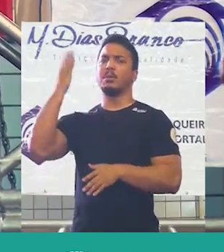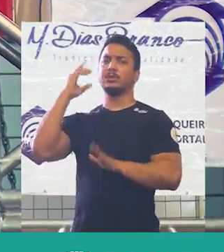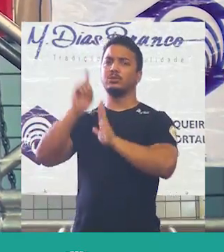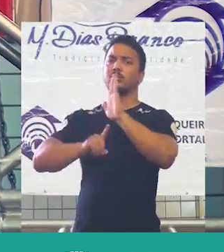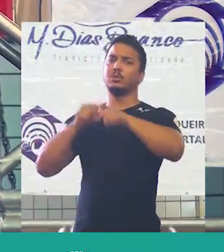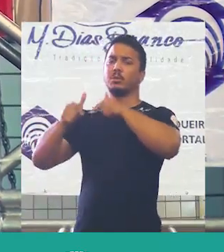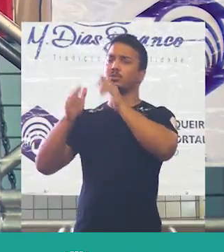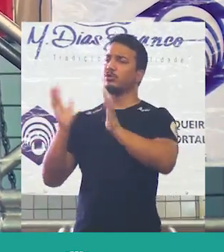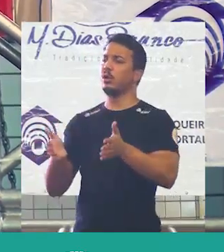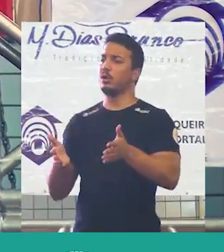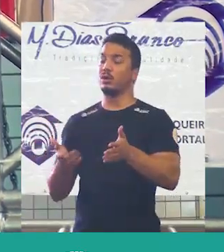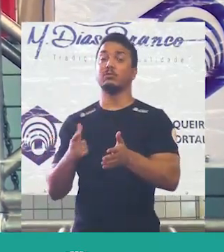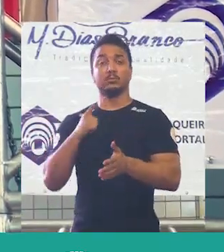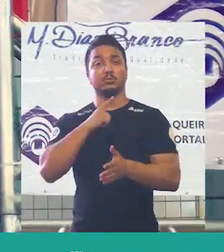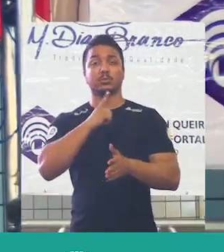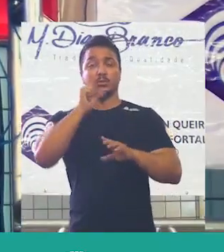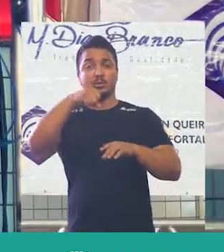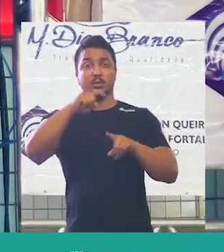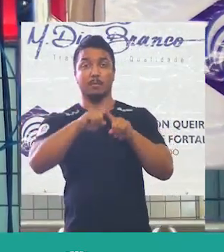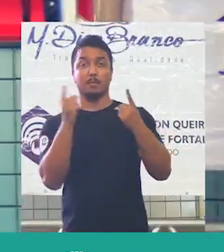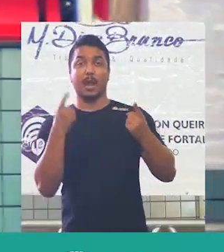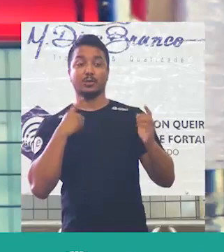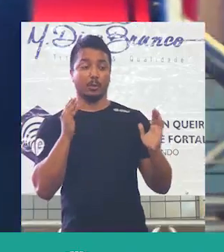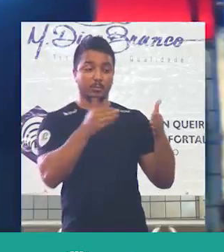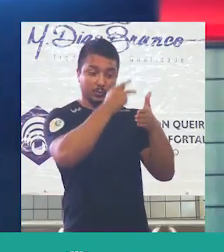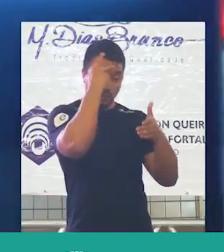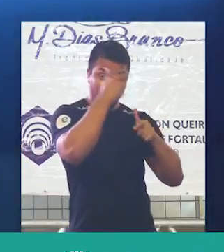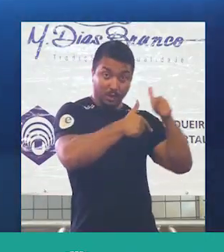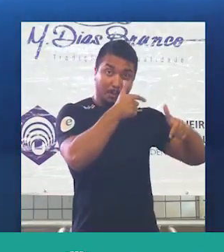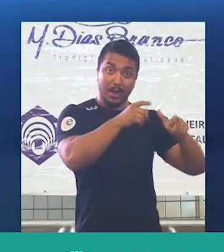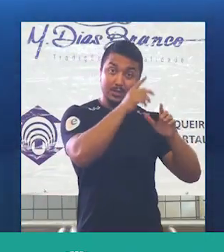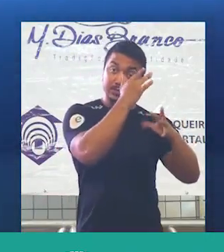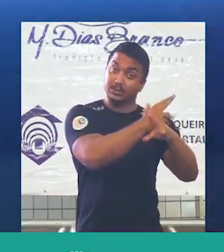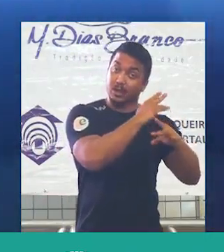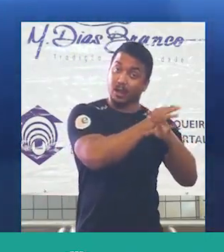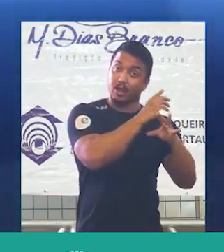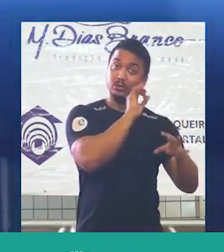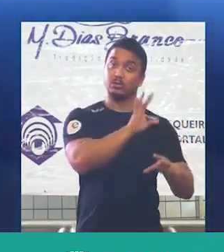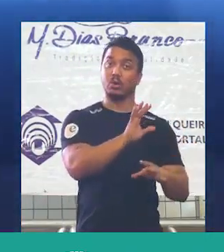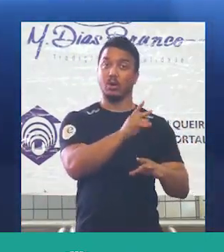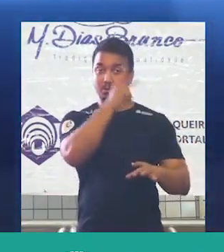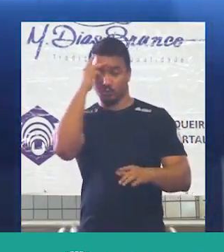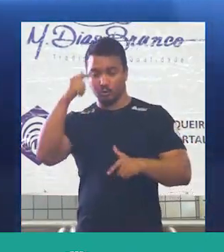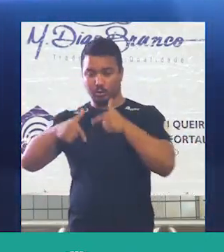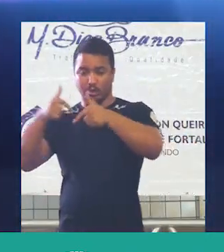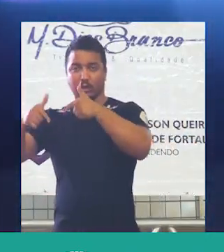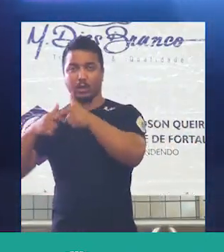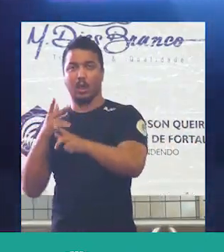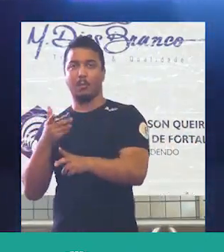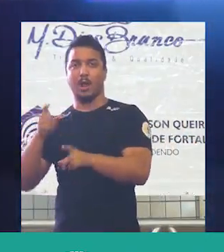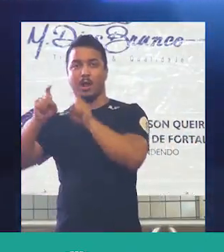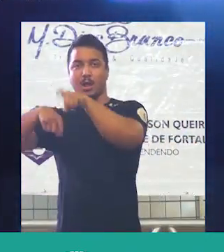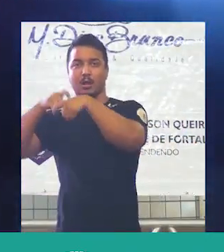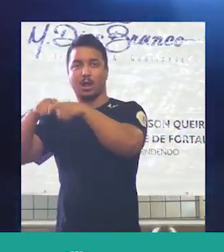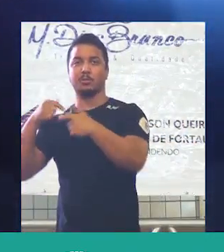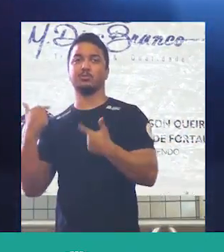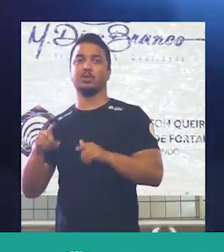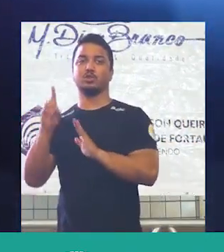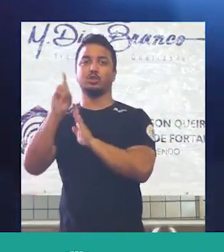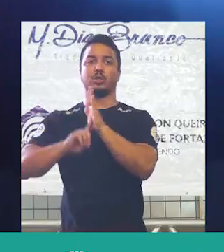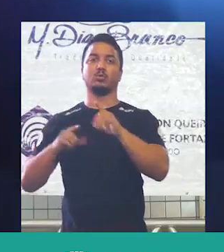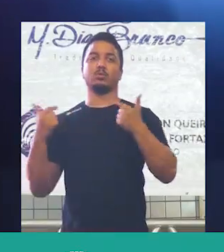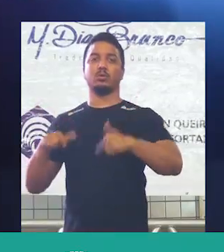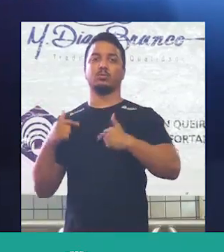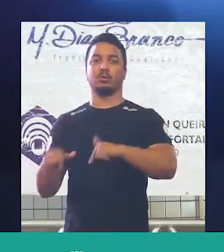direito trabalhista? Existia, mas só para os trabalhadores da cidade. Trabalhador do campo não